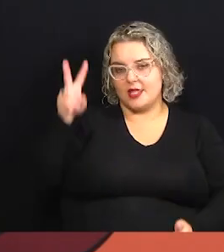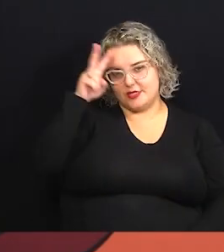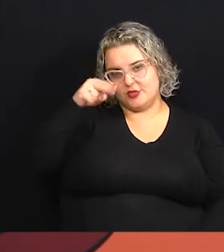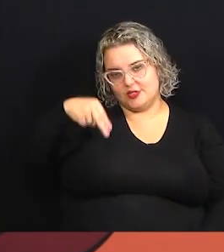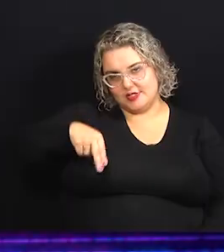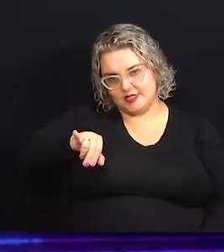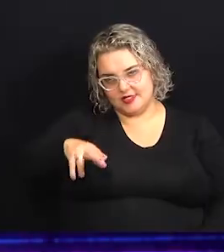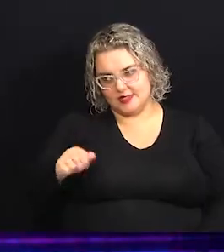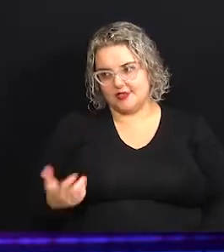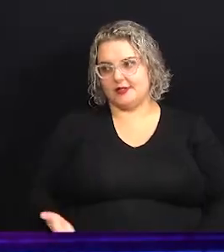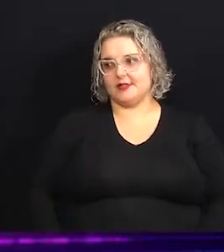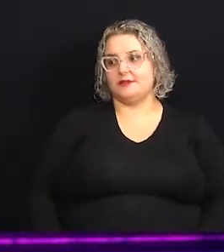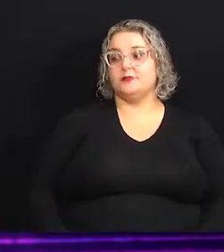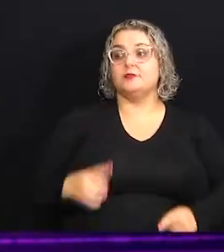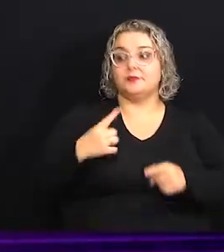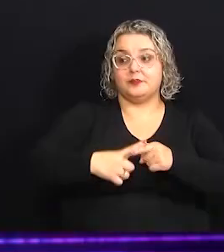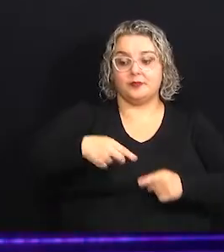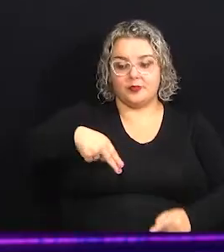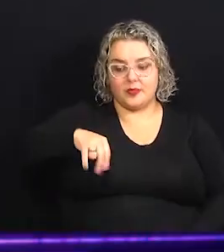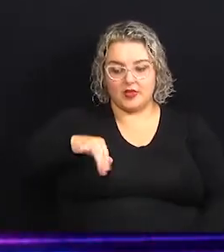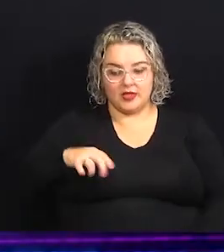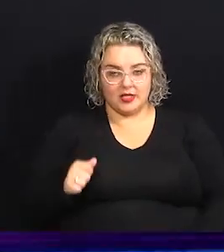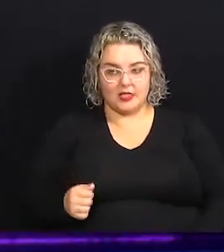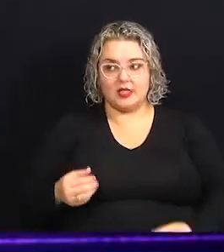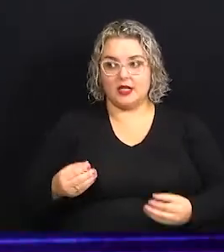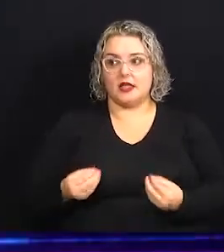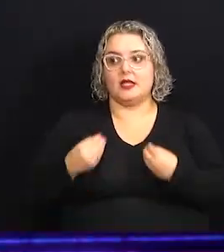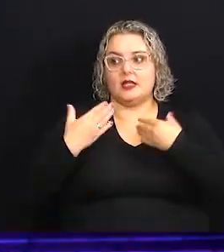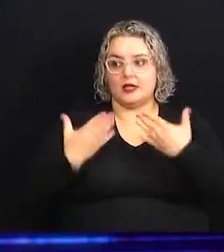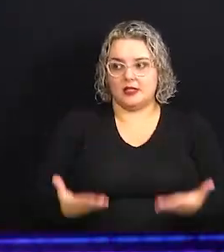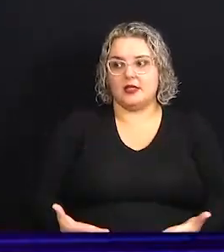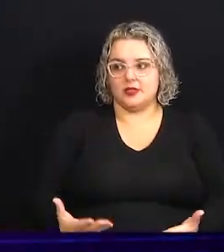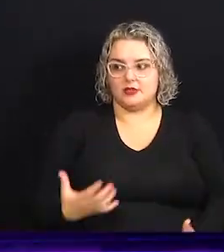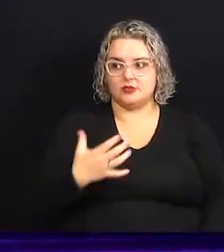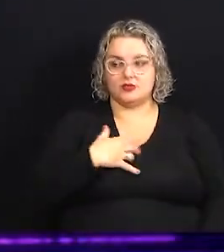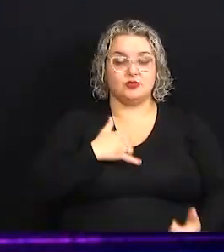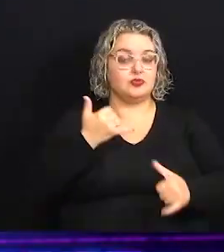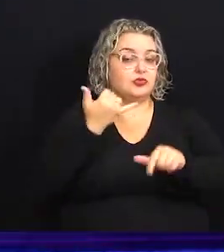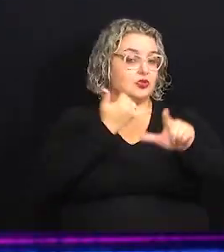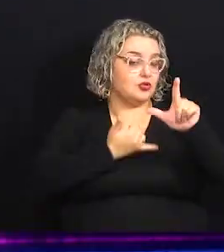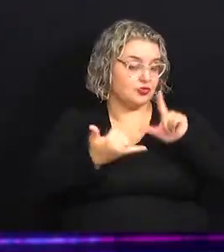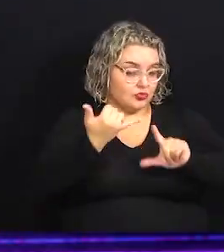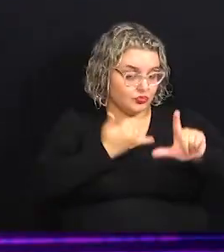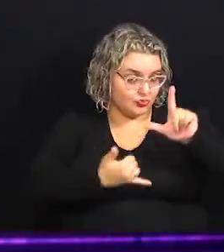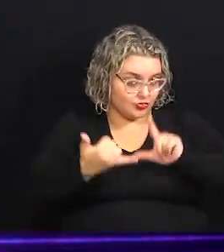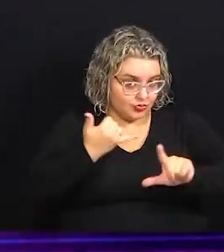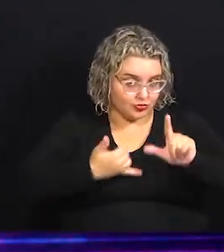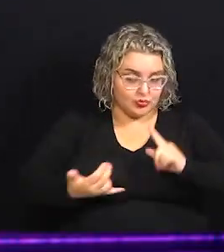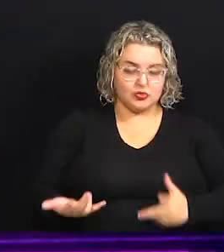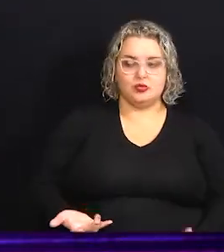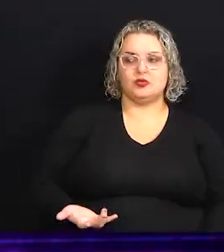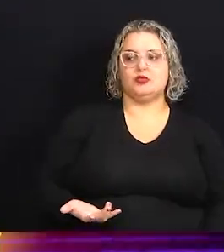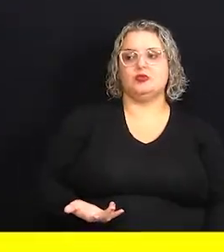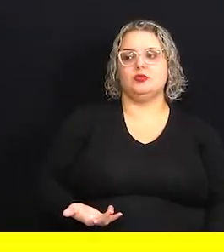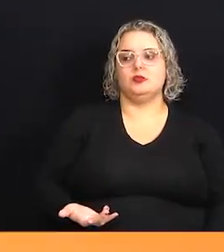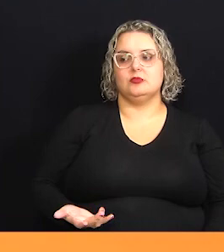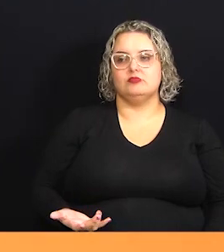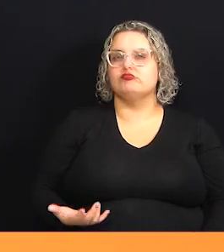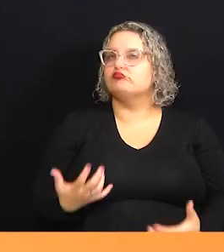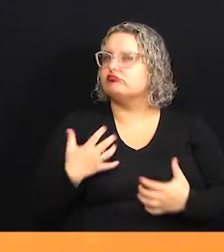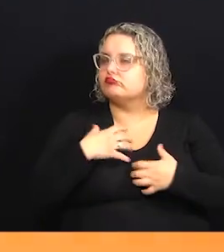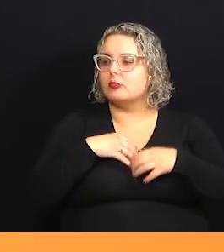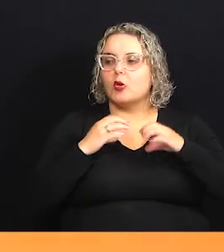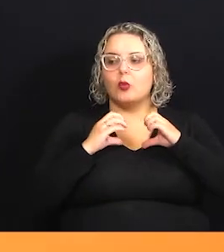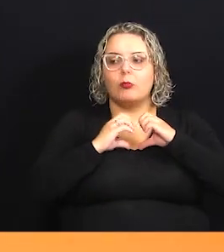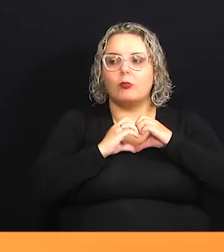Nina. Porque a Nina, ela traz de uma maneira muito lúdica e com um afeto